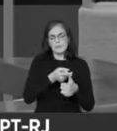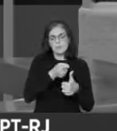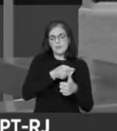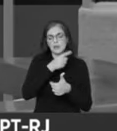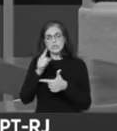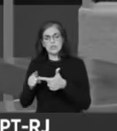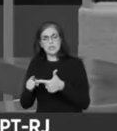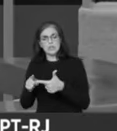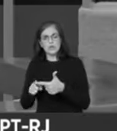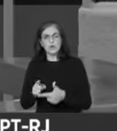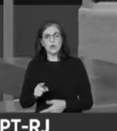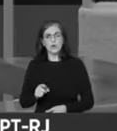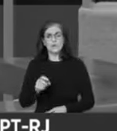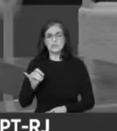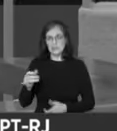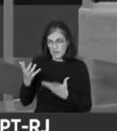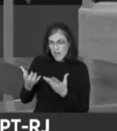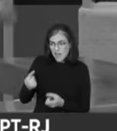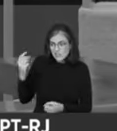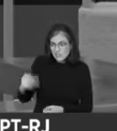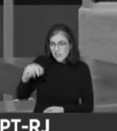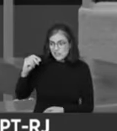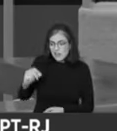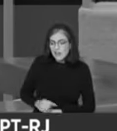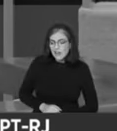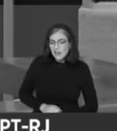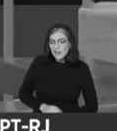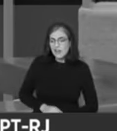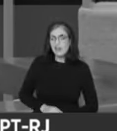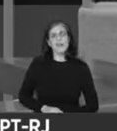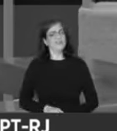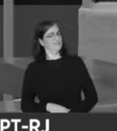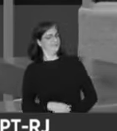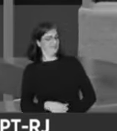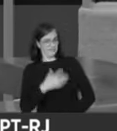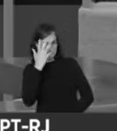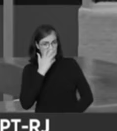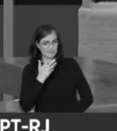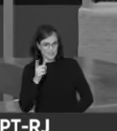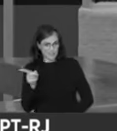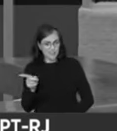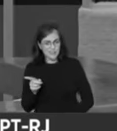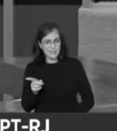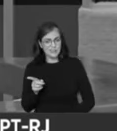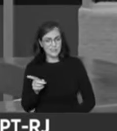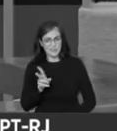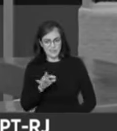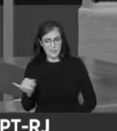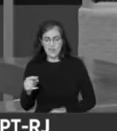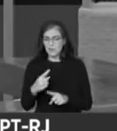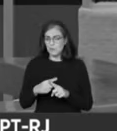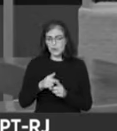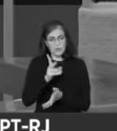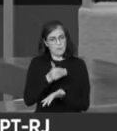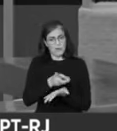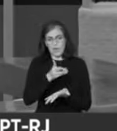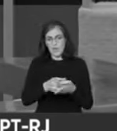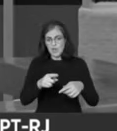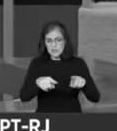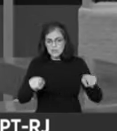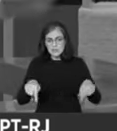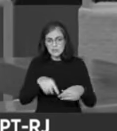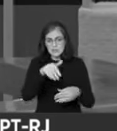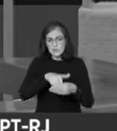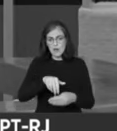Será que ele vai topar isso Será que ele vai topar mesmo porque se aluga que serviu para levá-lo para o segundo